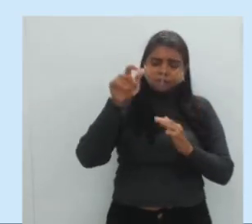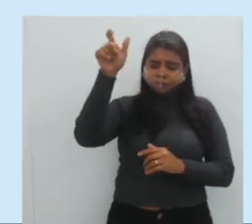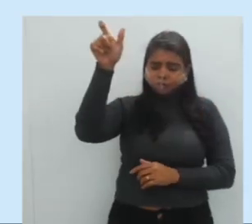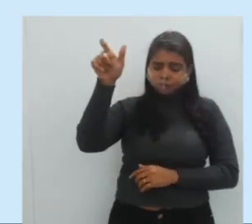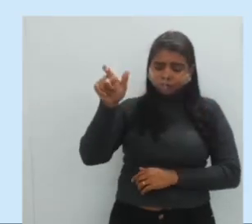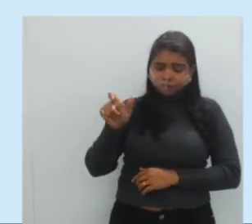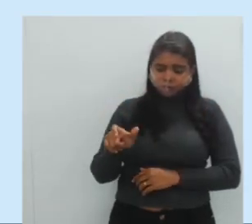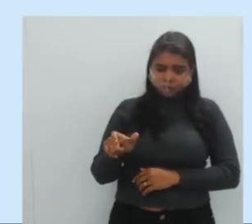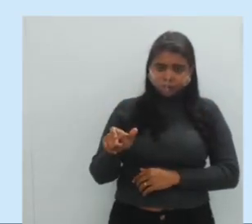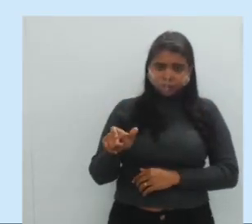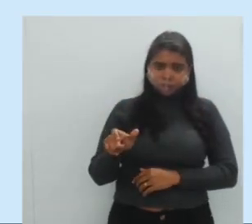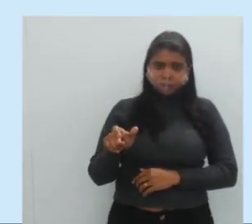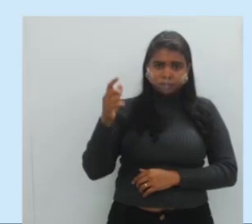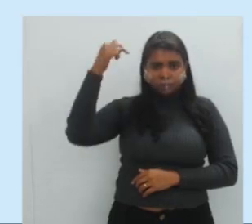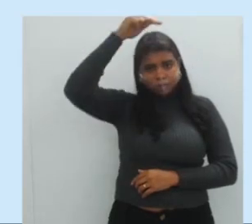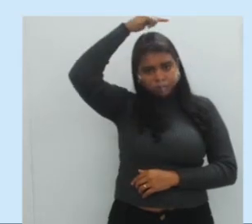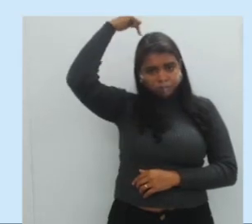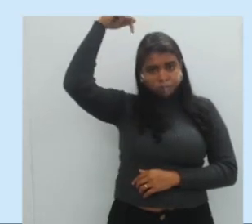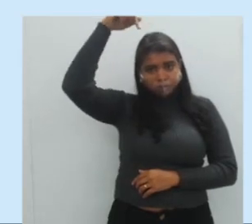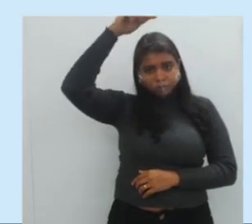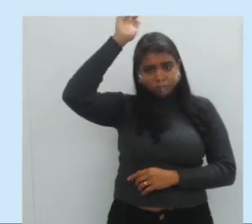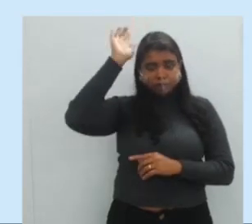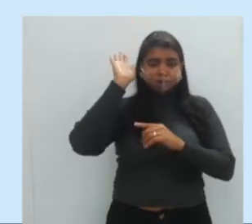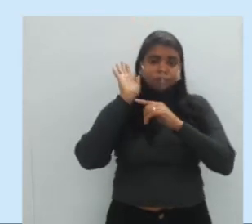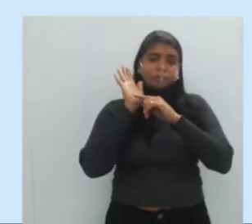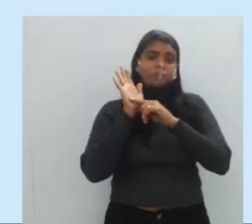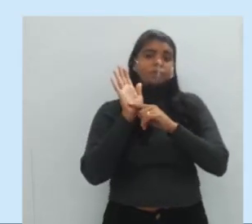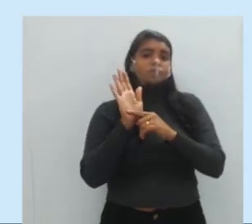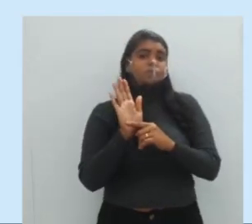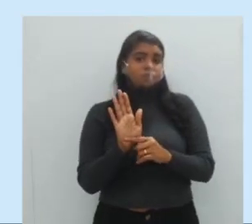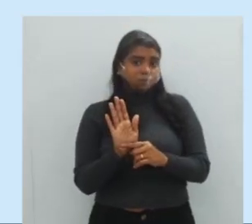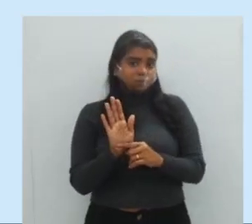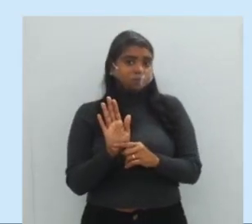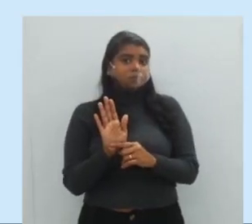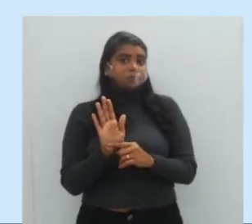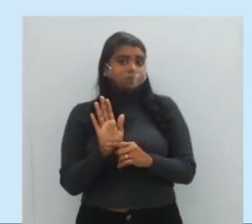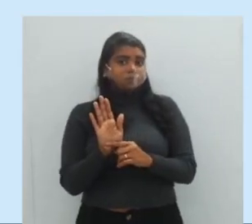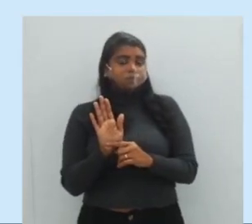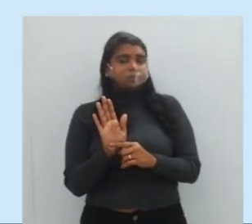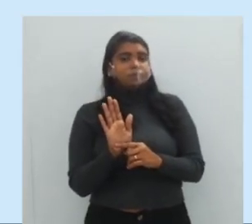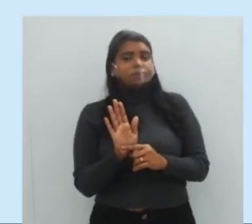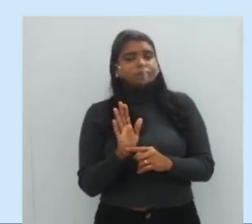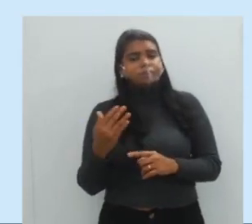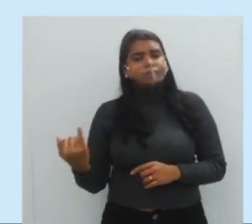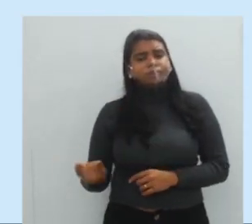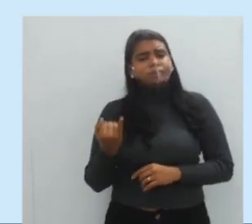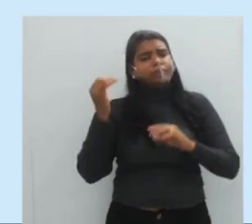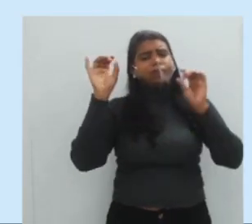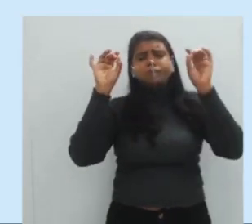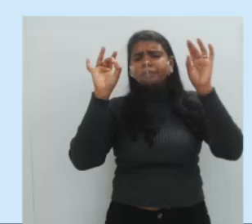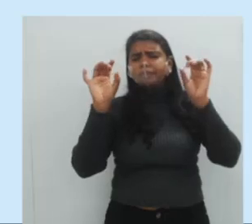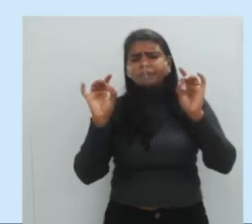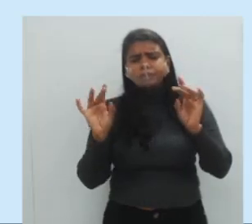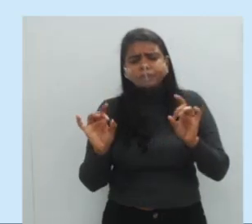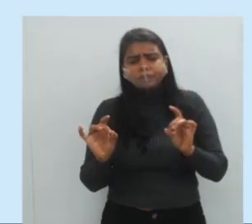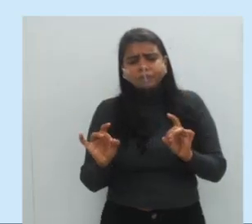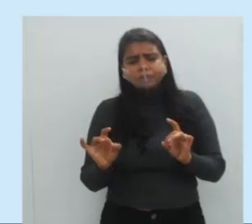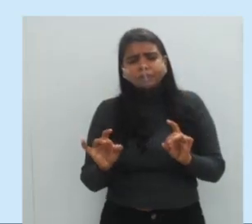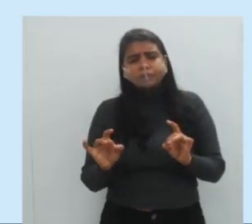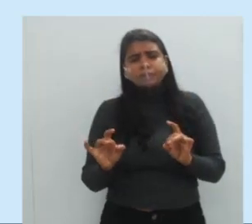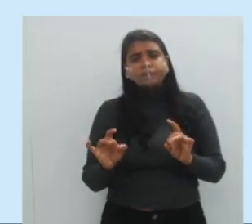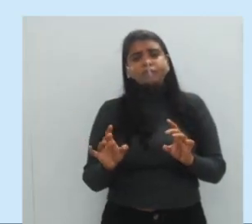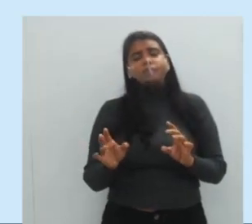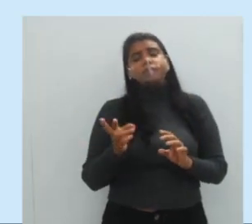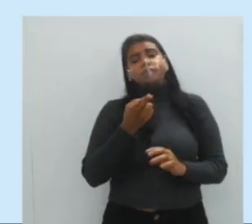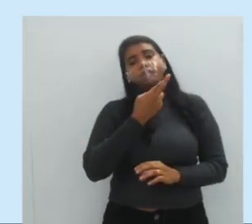do homem com o divino. O símbolo, ele é um emblema, ele é aquilo que mostra, é aquilo que